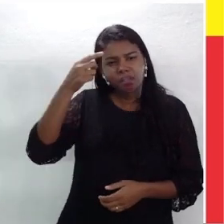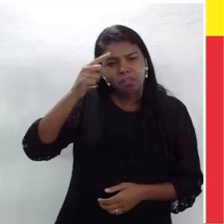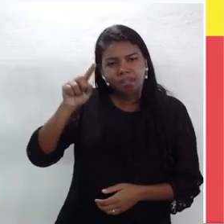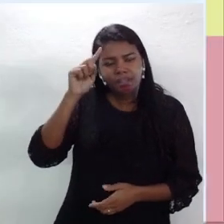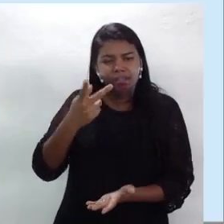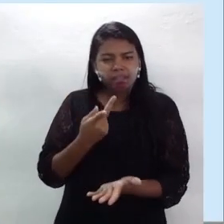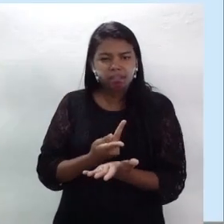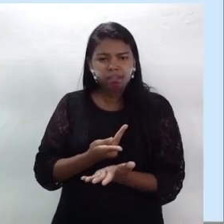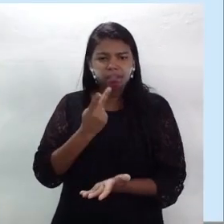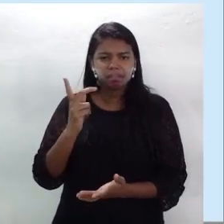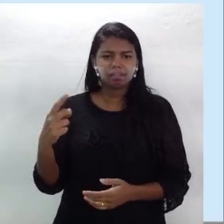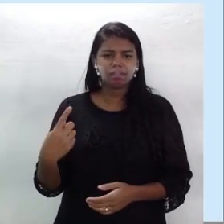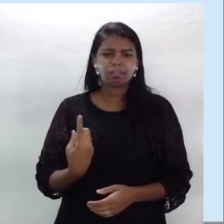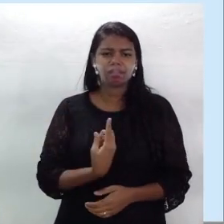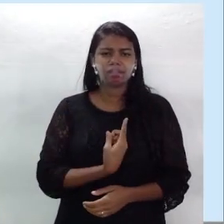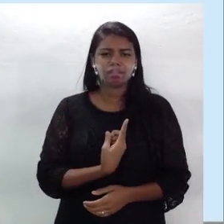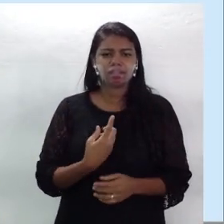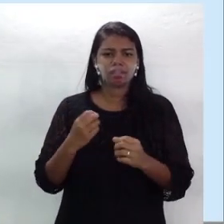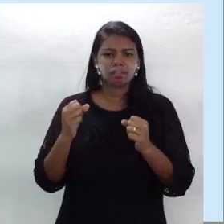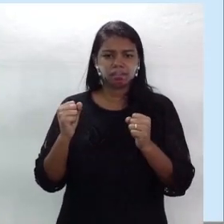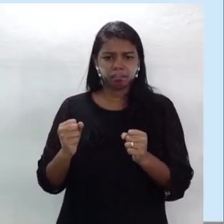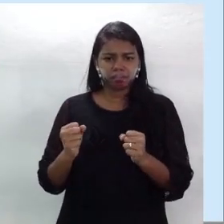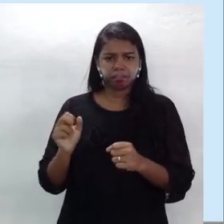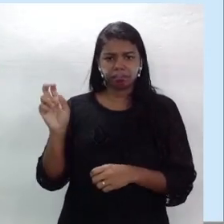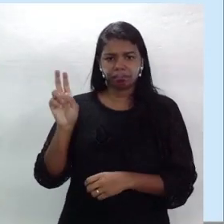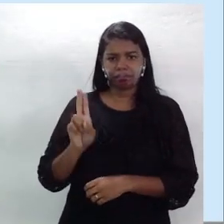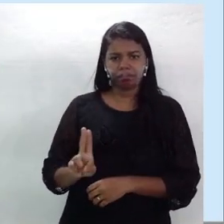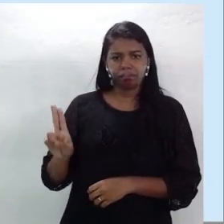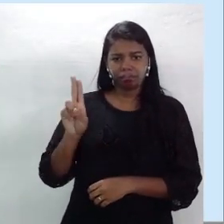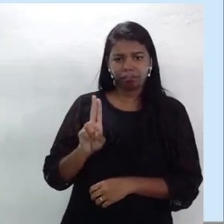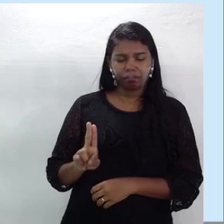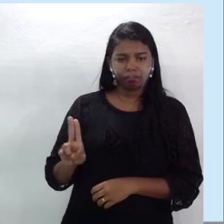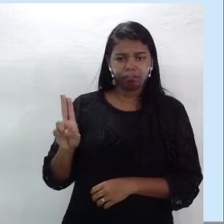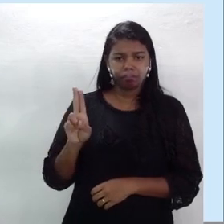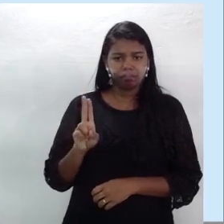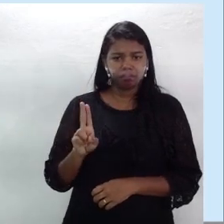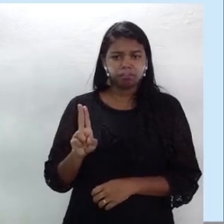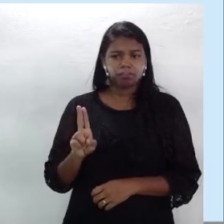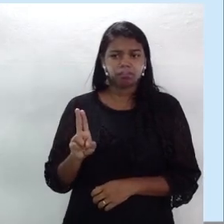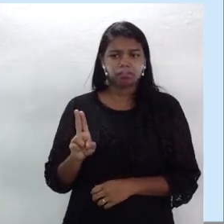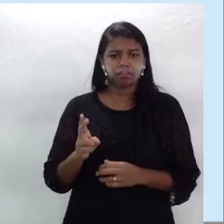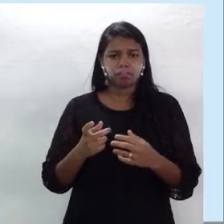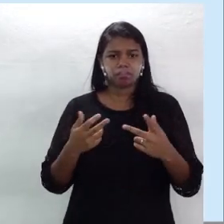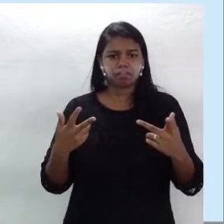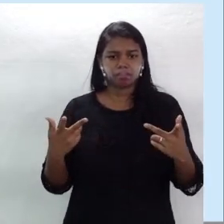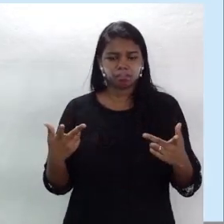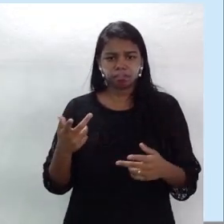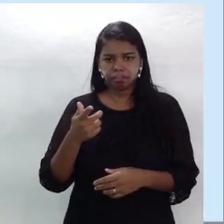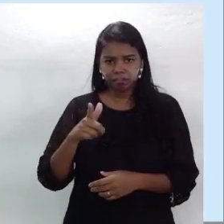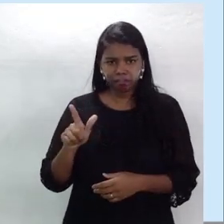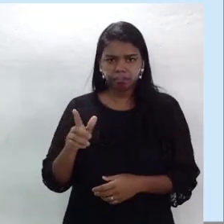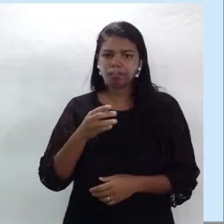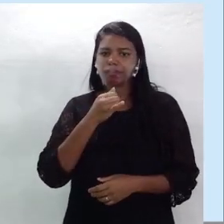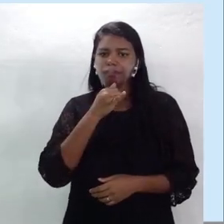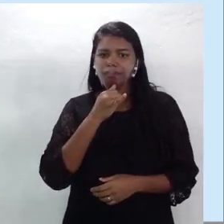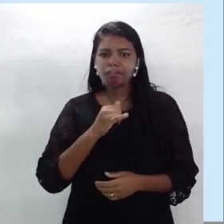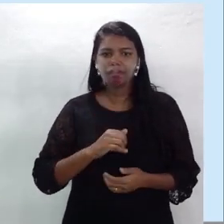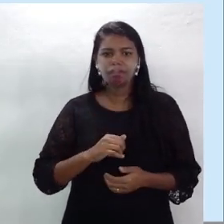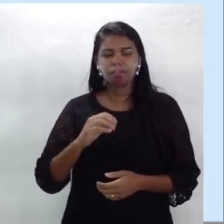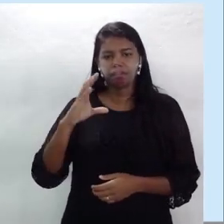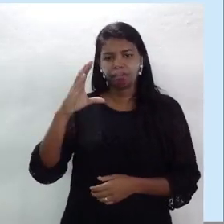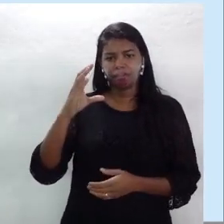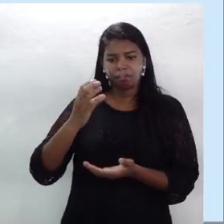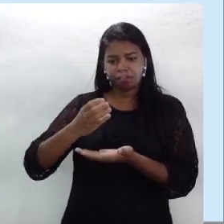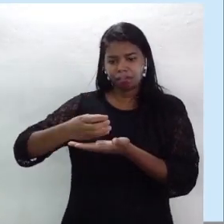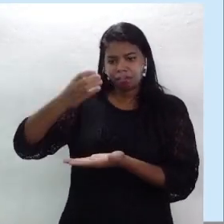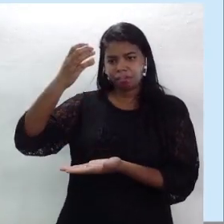dia, ela pode ser utilizada ou para uma determinada coisa ou para outra. Por exemplo, o cone de